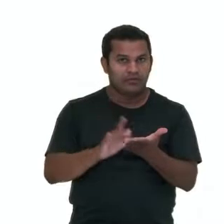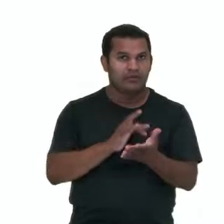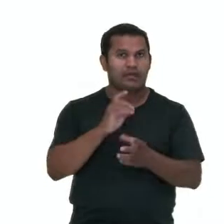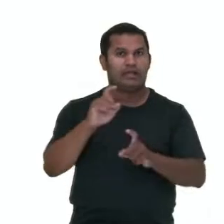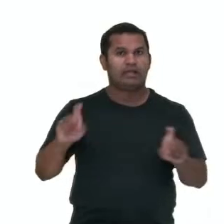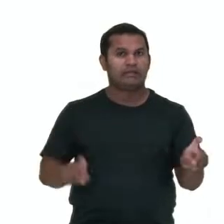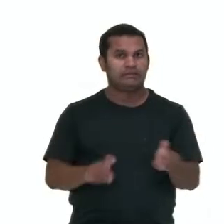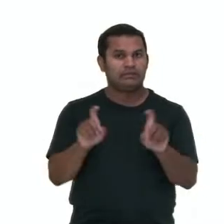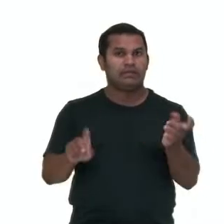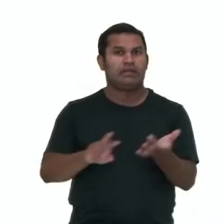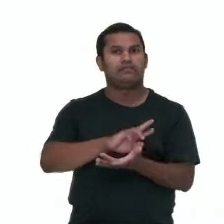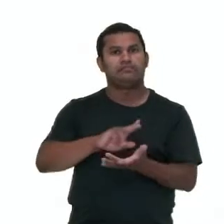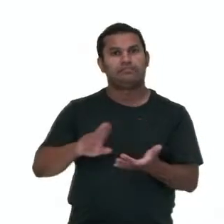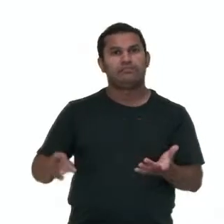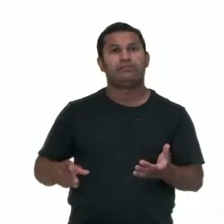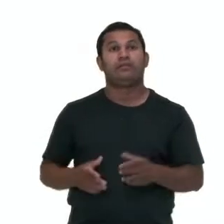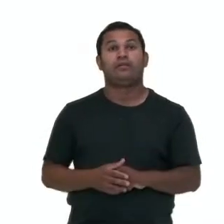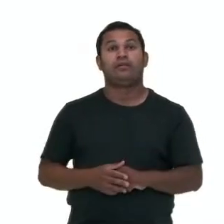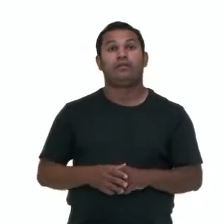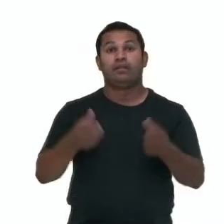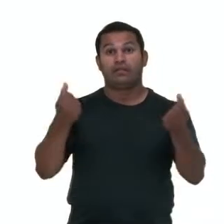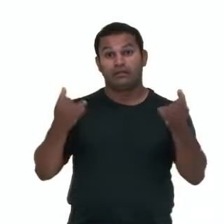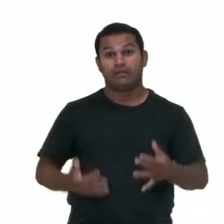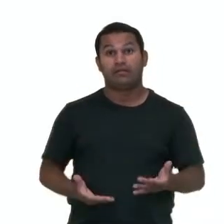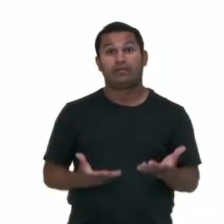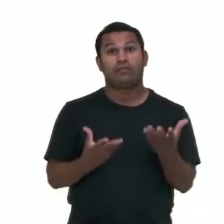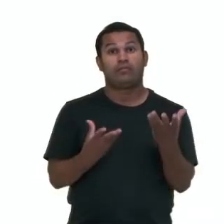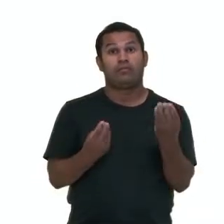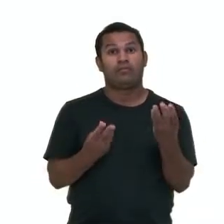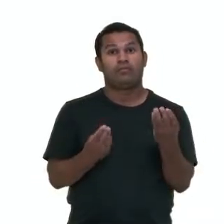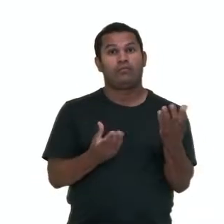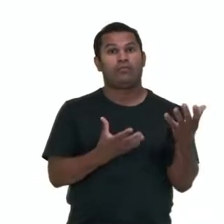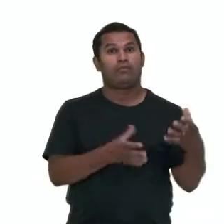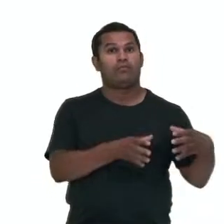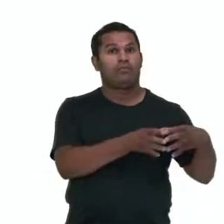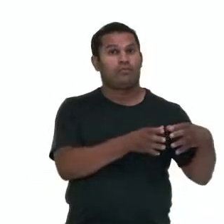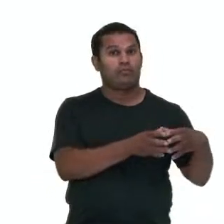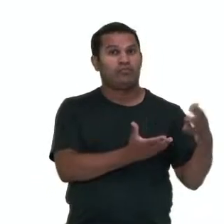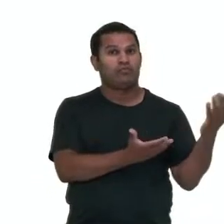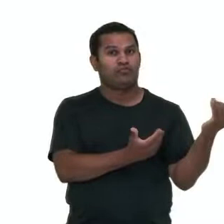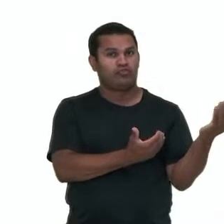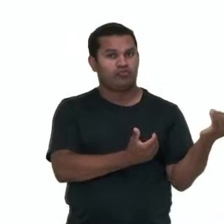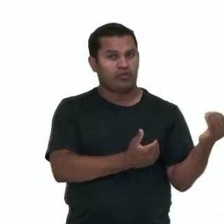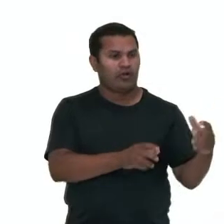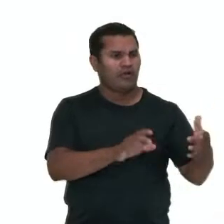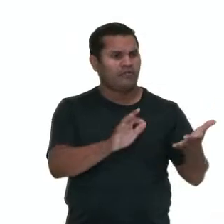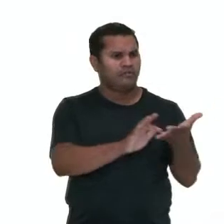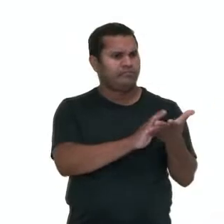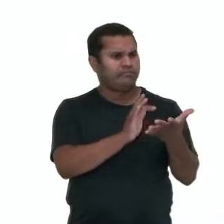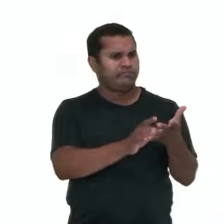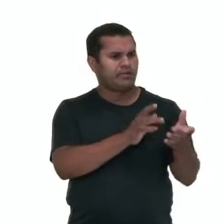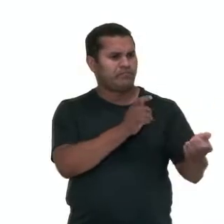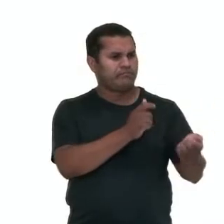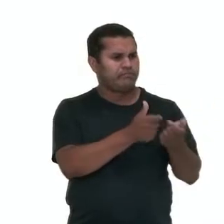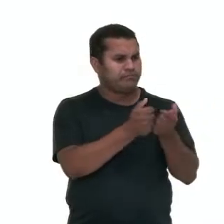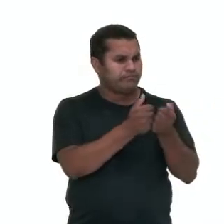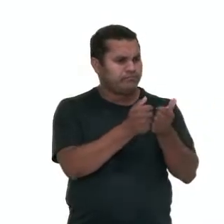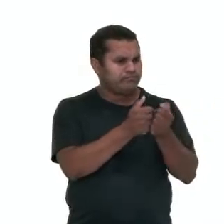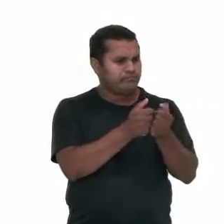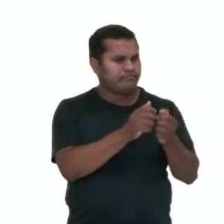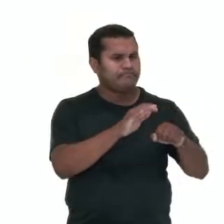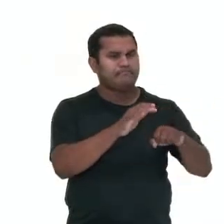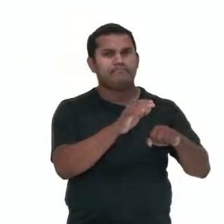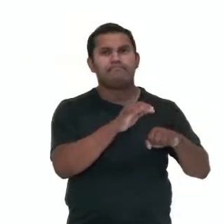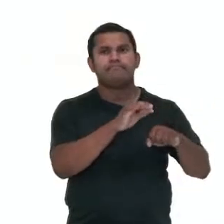e os adolescentes lideram o ranking uso de celulares internet porém a hiperconectividade em uma idade tão